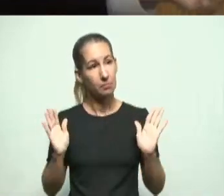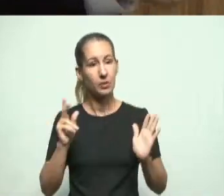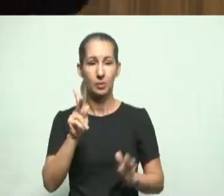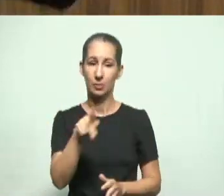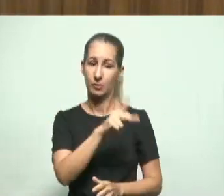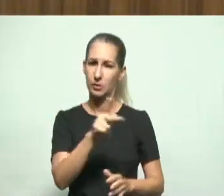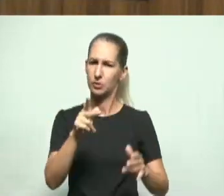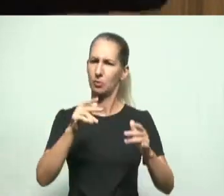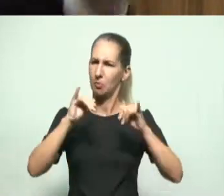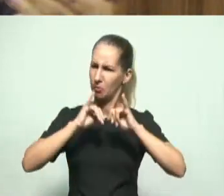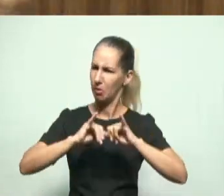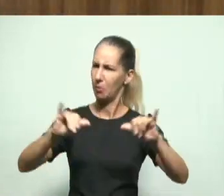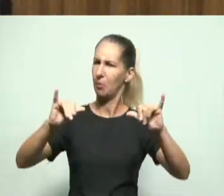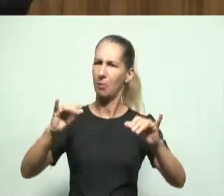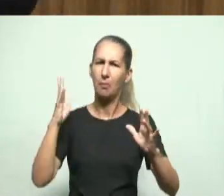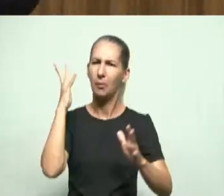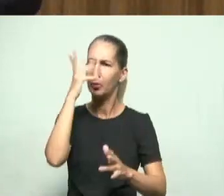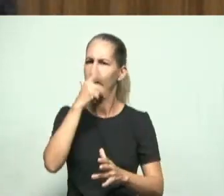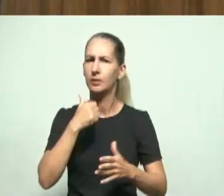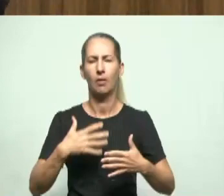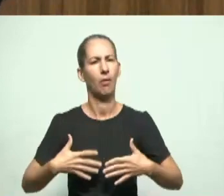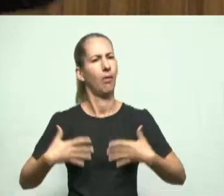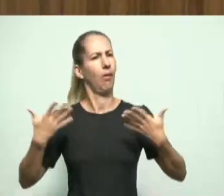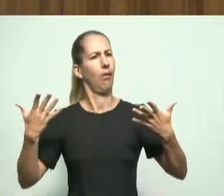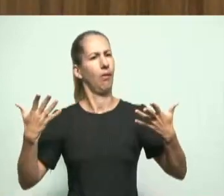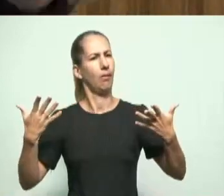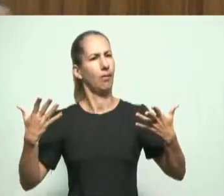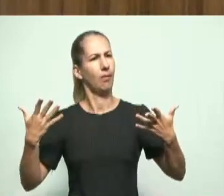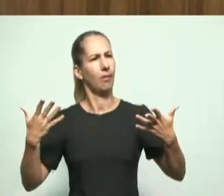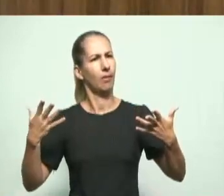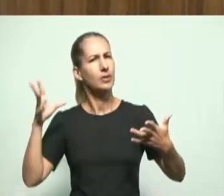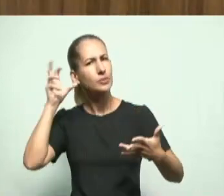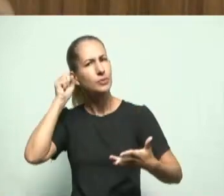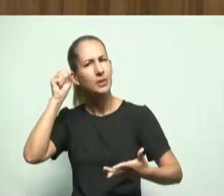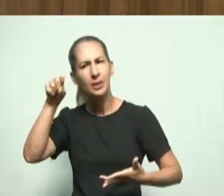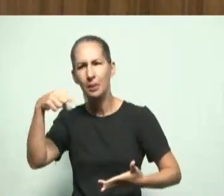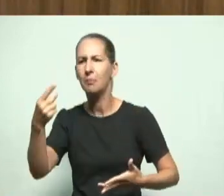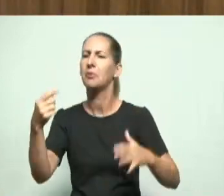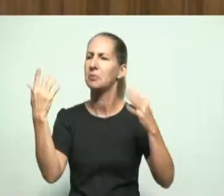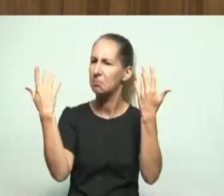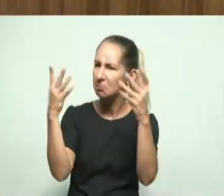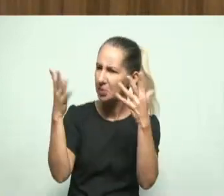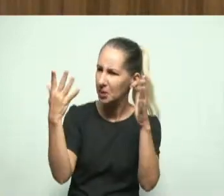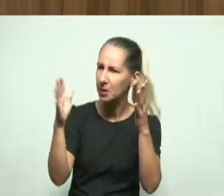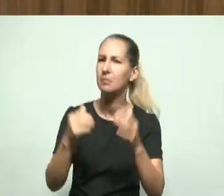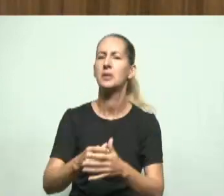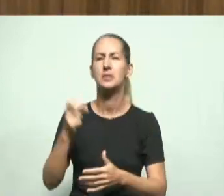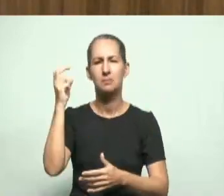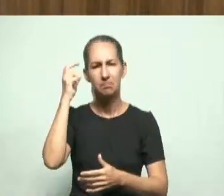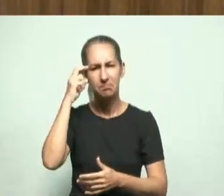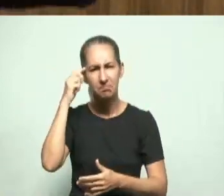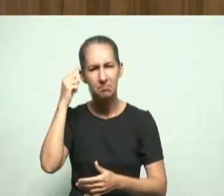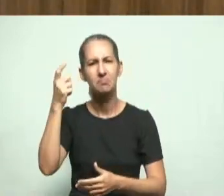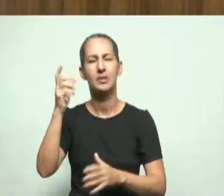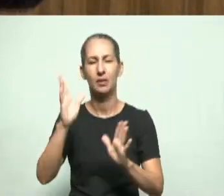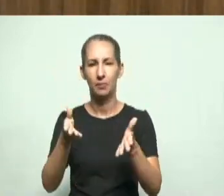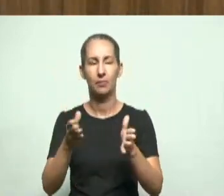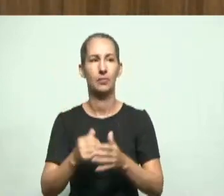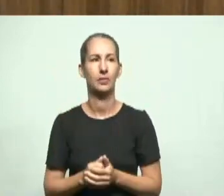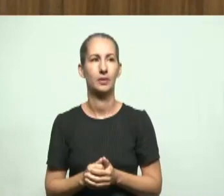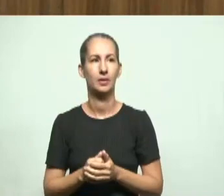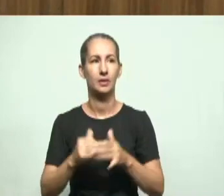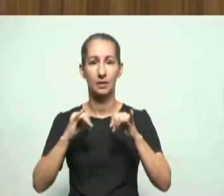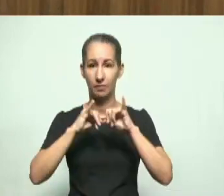um discurso aqui tão bonito que eu fiquei impressionado quando eu escutei no outro dia. Parabéns, professor, sua coerência agora. Agora, eu falo